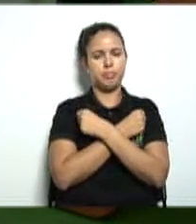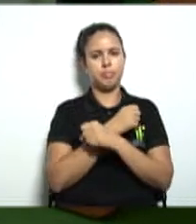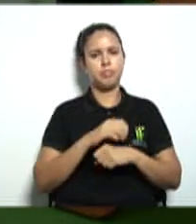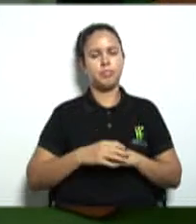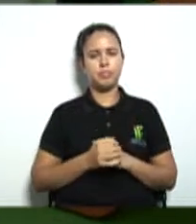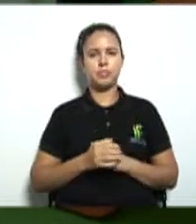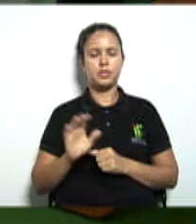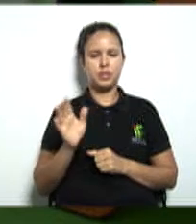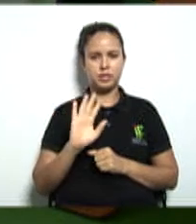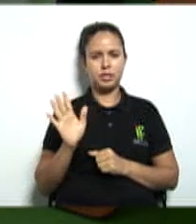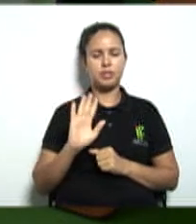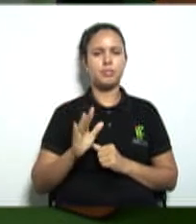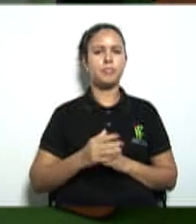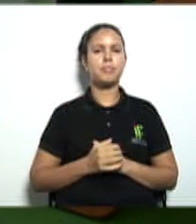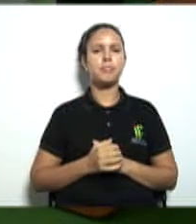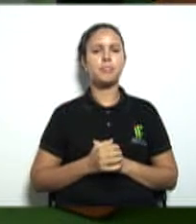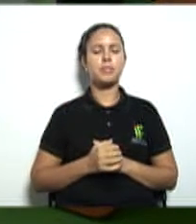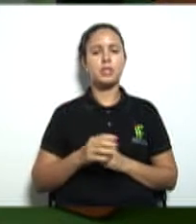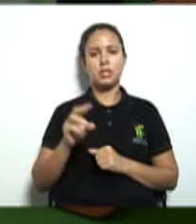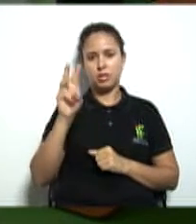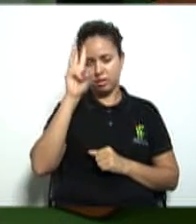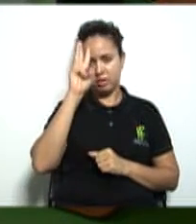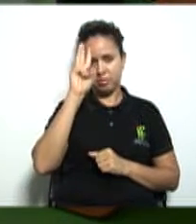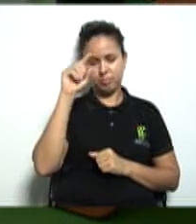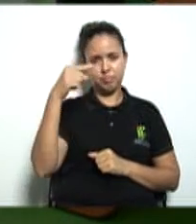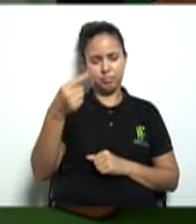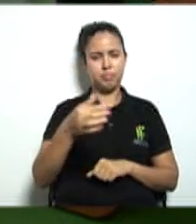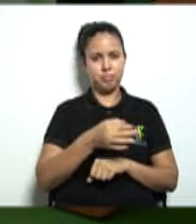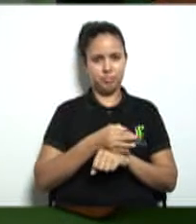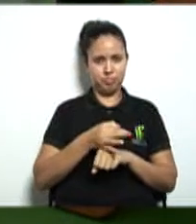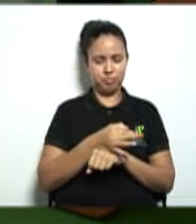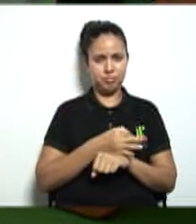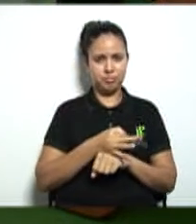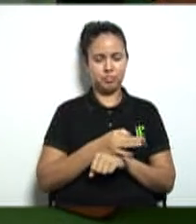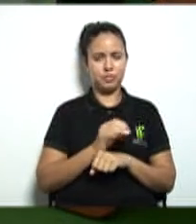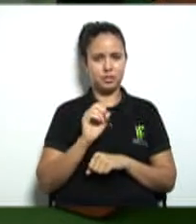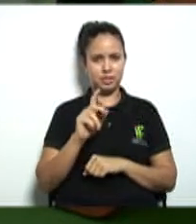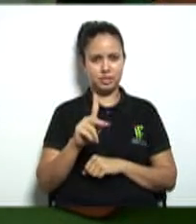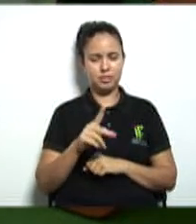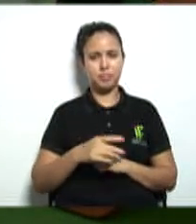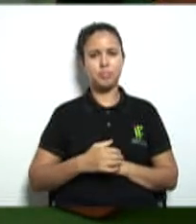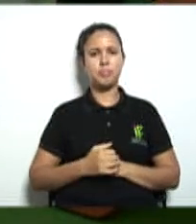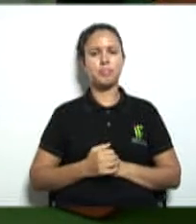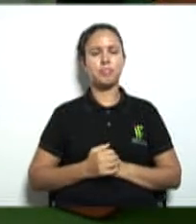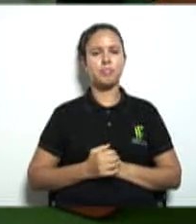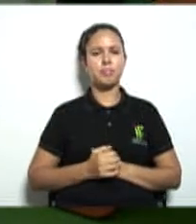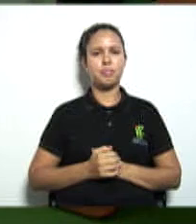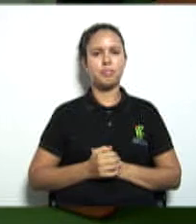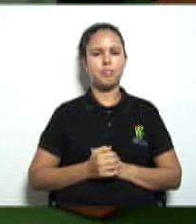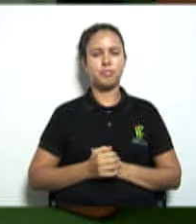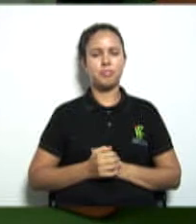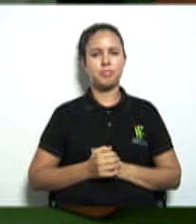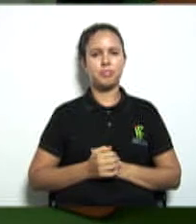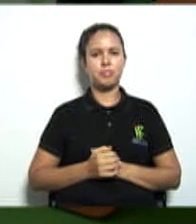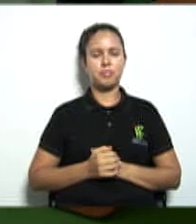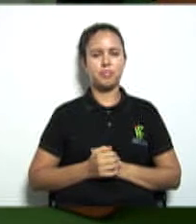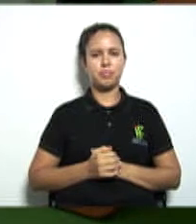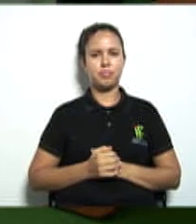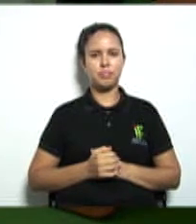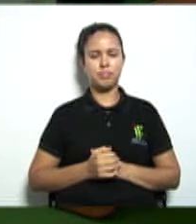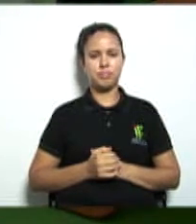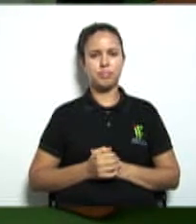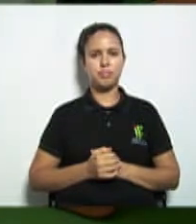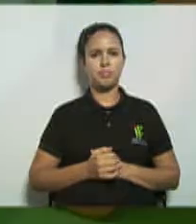Bom feriado, pessoal, semana, né? Terça-feira é feriado e vai ser na outra terça, tá bom? A gente não vai se ver no próximo porque é feriado.